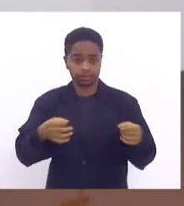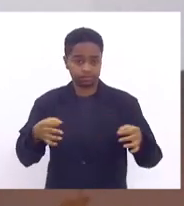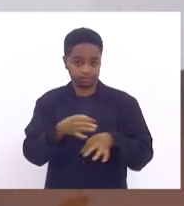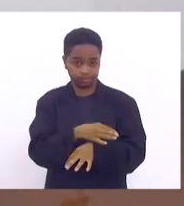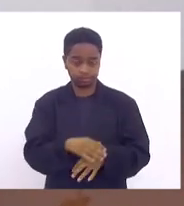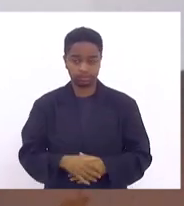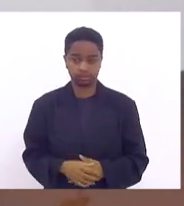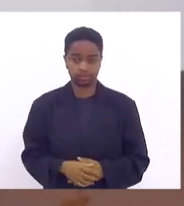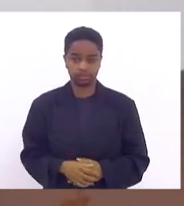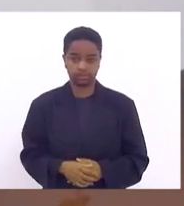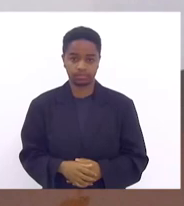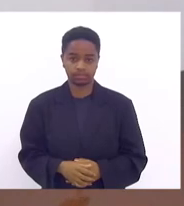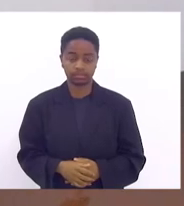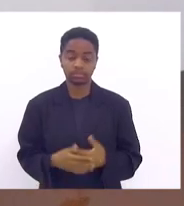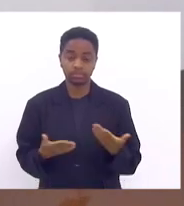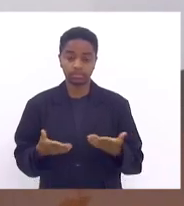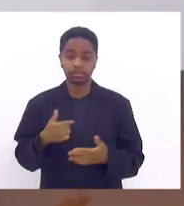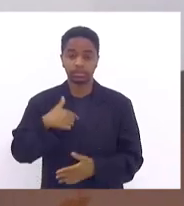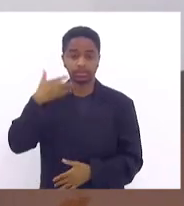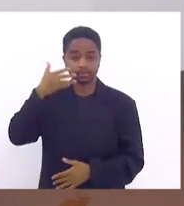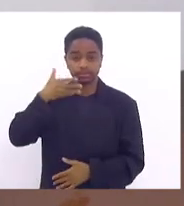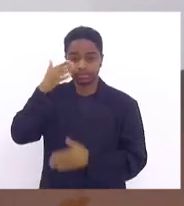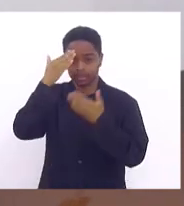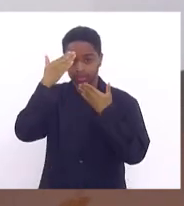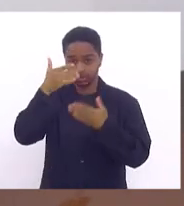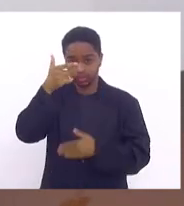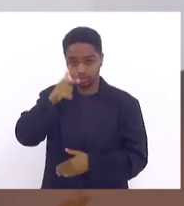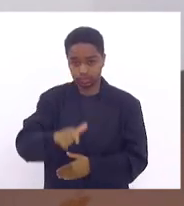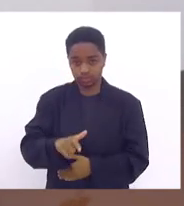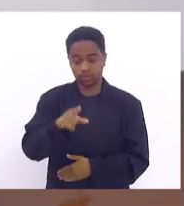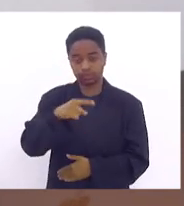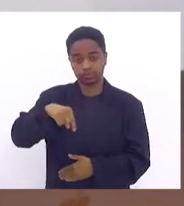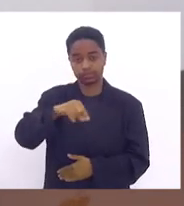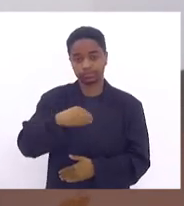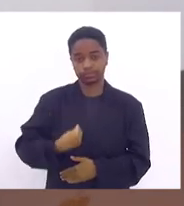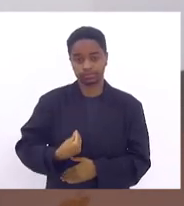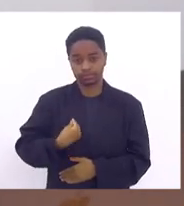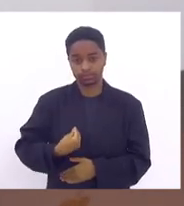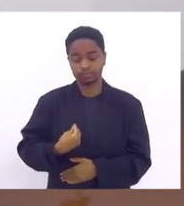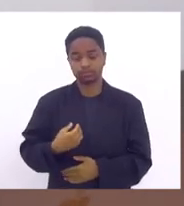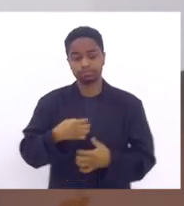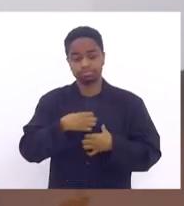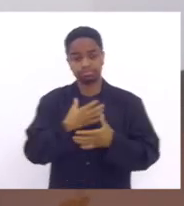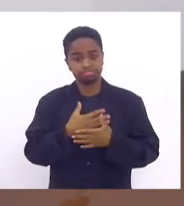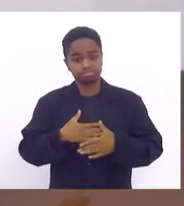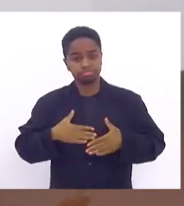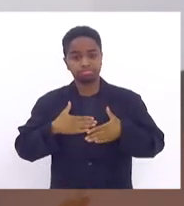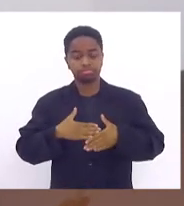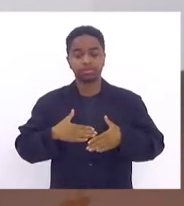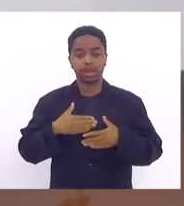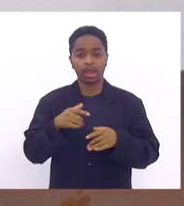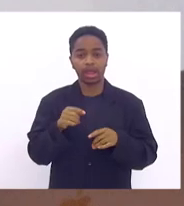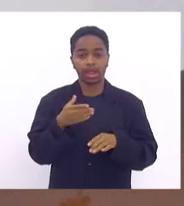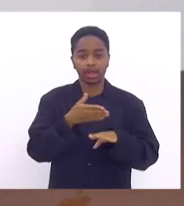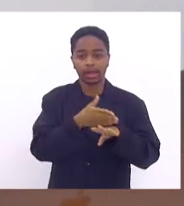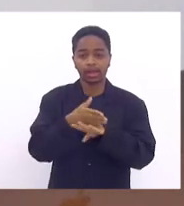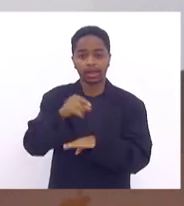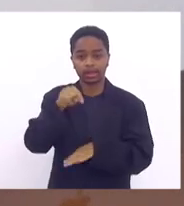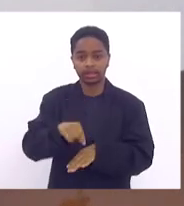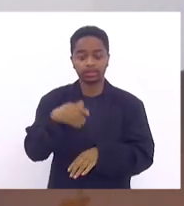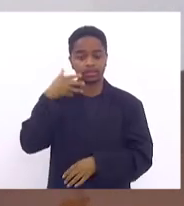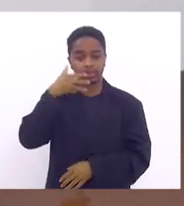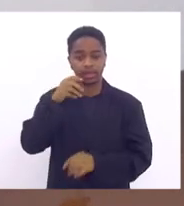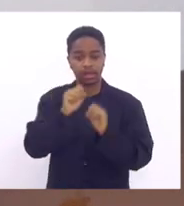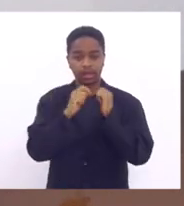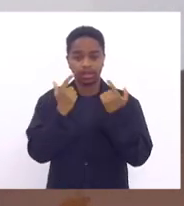eh com essas palavras eu agradeço mais uma vez a presença eu É uma honra est aqui falando na alerge é a primeira vez que eu